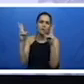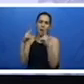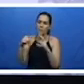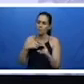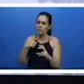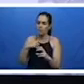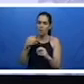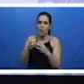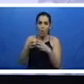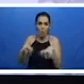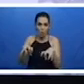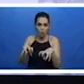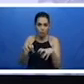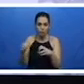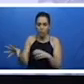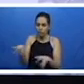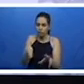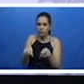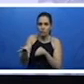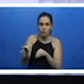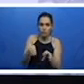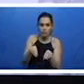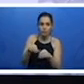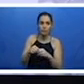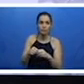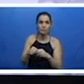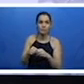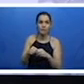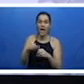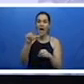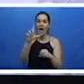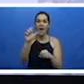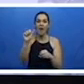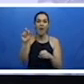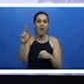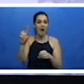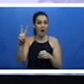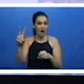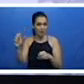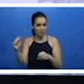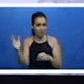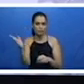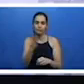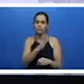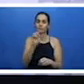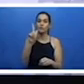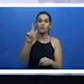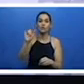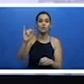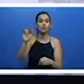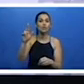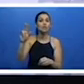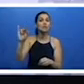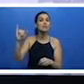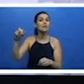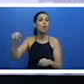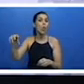desses ovos. E dá origem a uma fase larval, que é o girino no caso do sapo. E esse animal